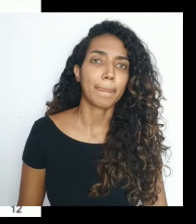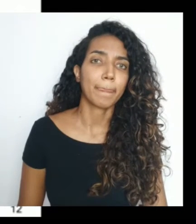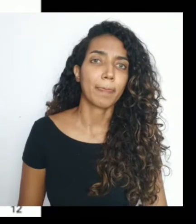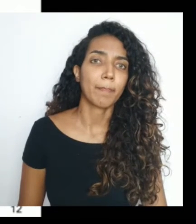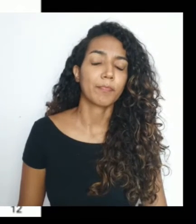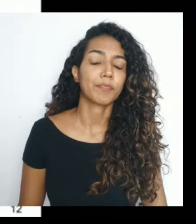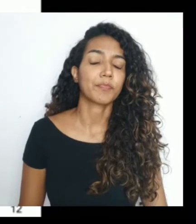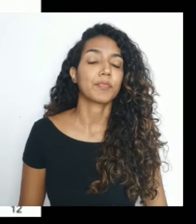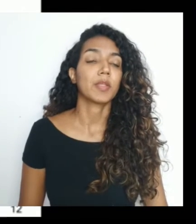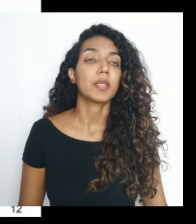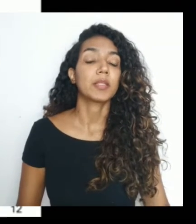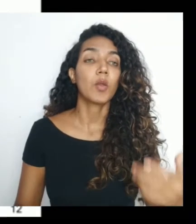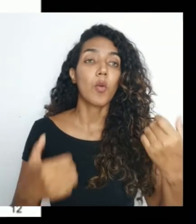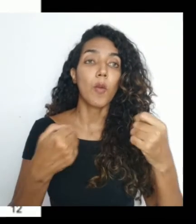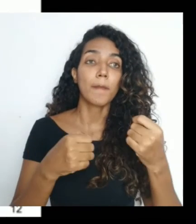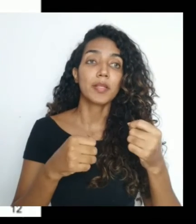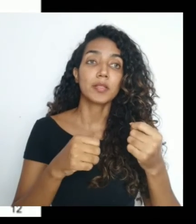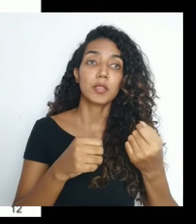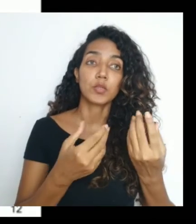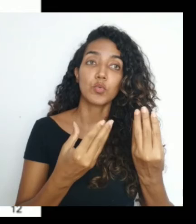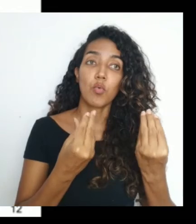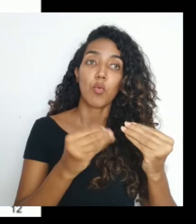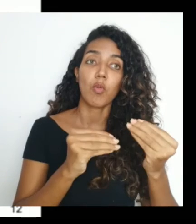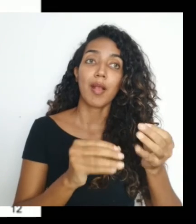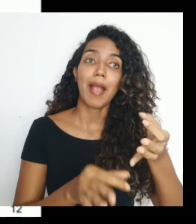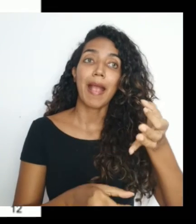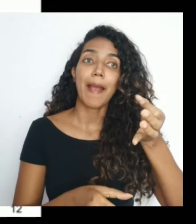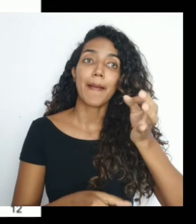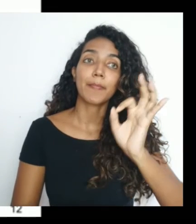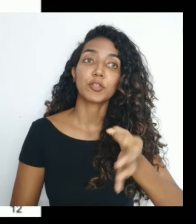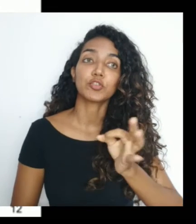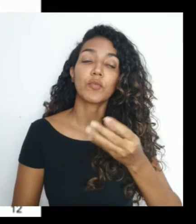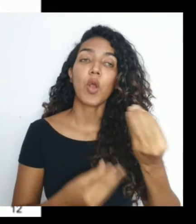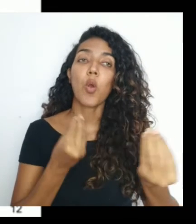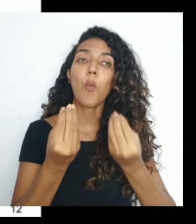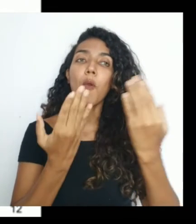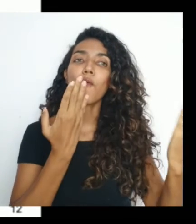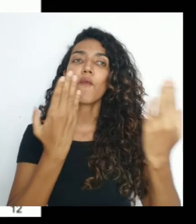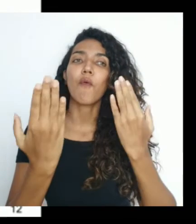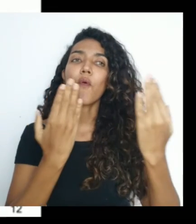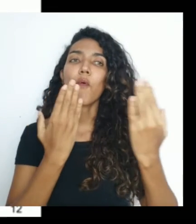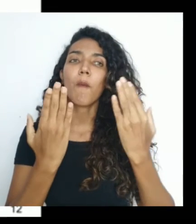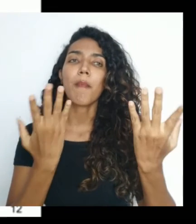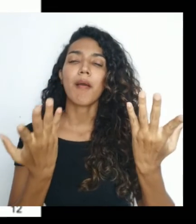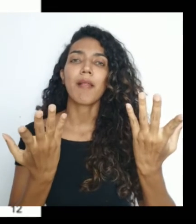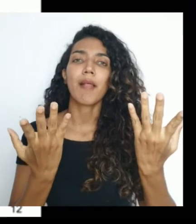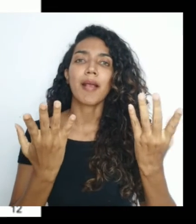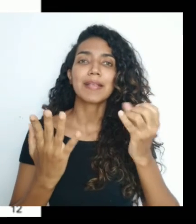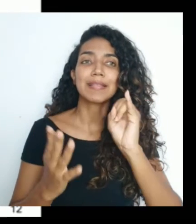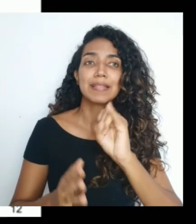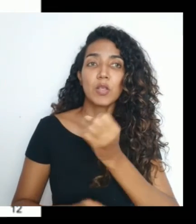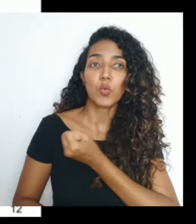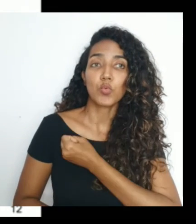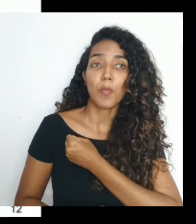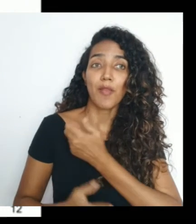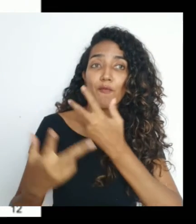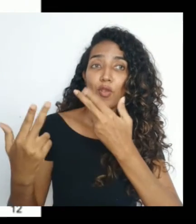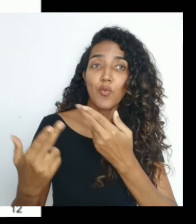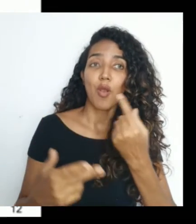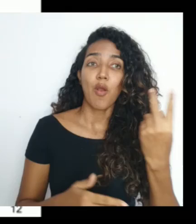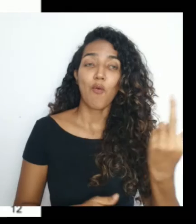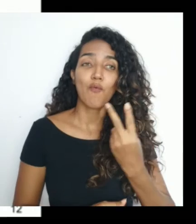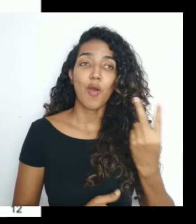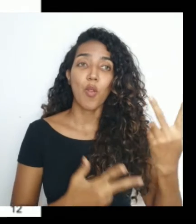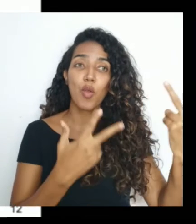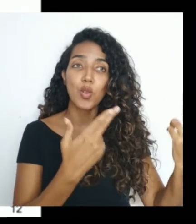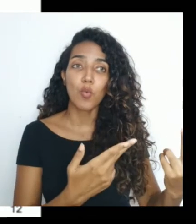Java como eu vou comparar duas contas. Eu teria que ir atributo por atributo dizendo se o número for igual e se o saldo for igual, as duas contas seriam iguais.